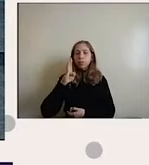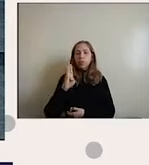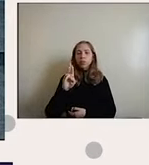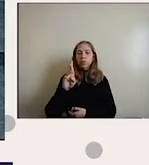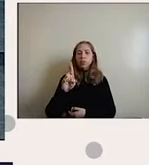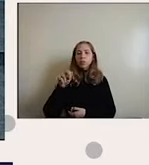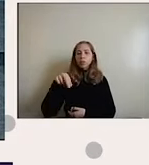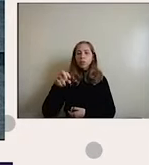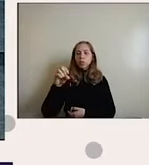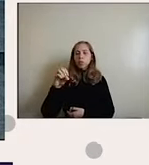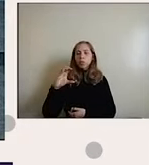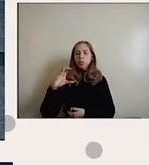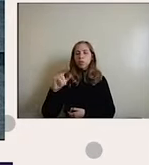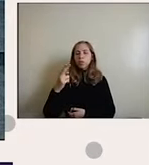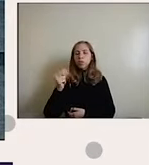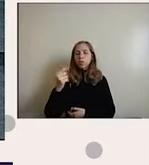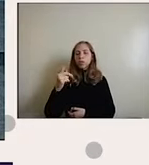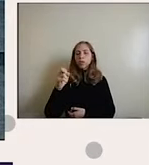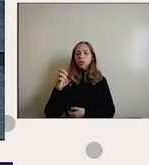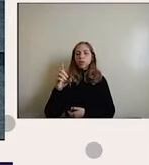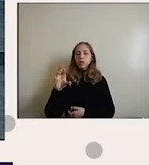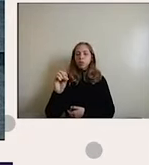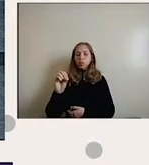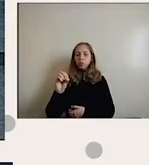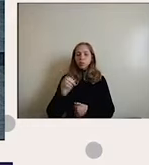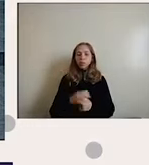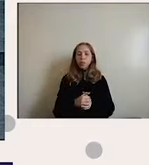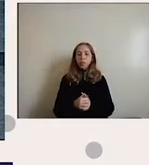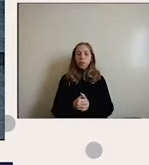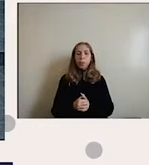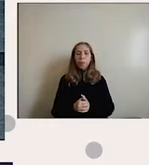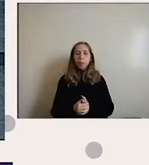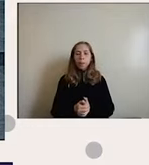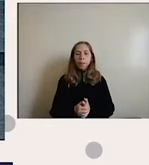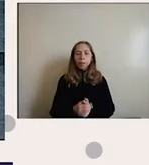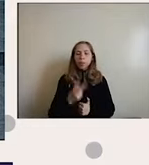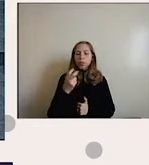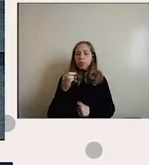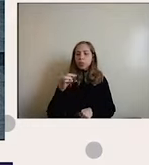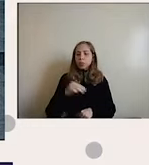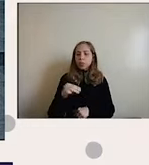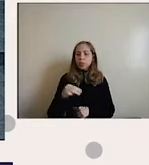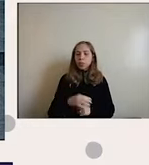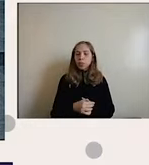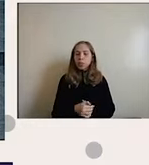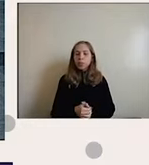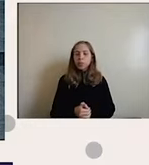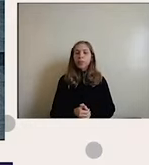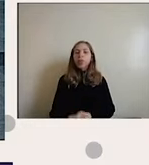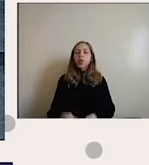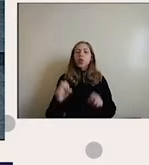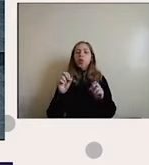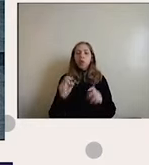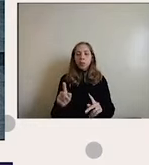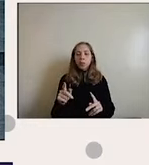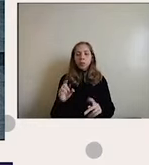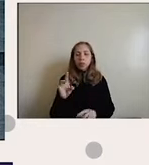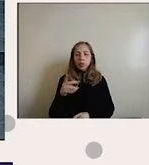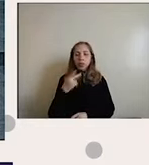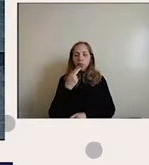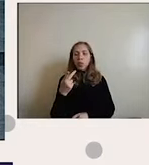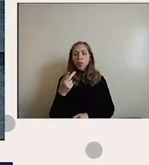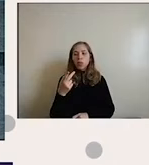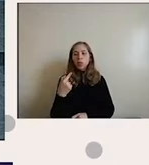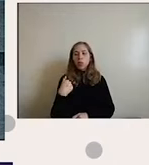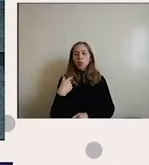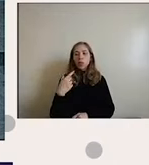favor, Bruno, 20 minutos aí. Ok. Obrigado. Bom, eu só vou dar um pulinho para cá para poder tirar a máscara.